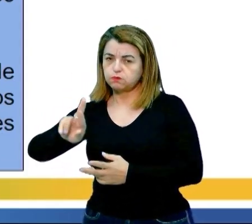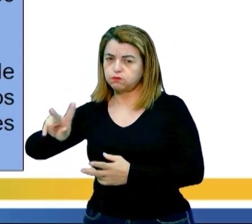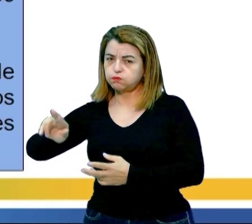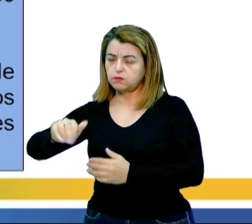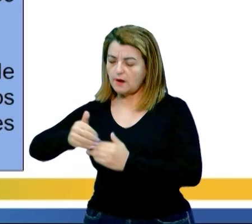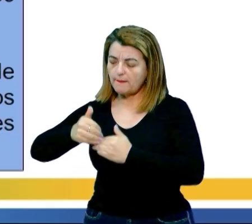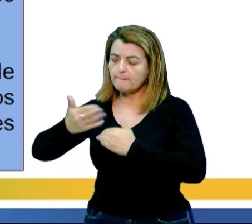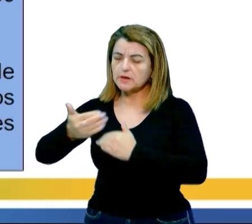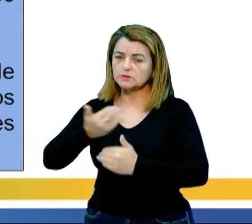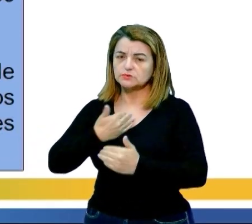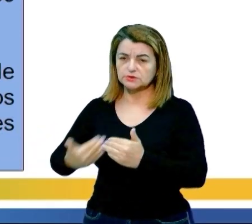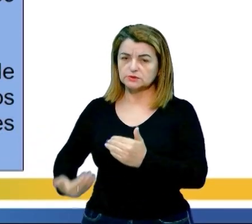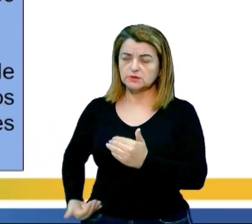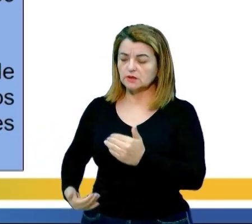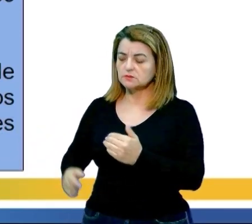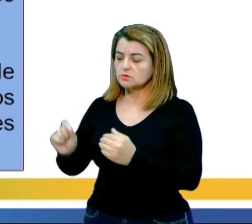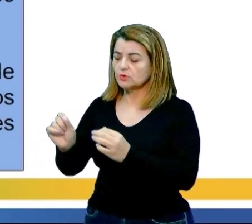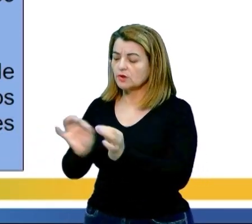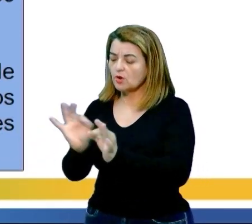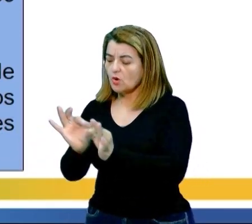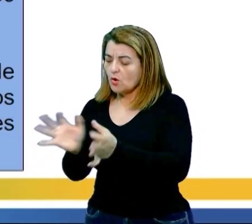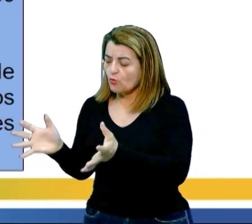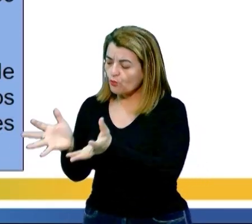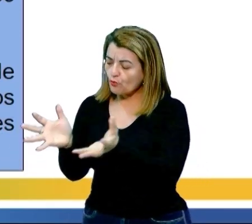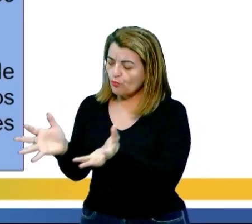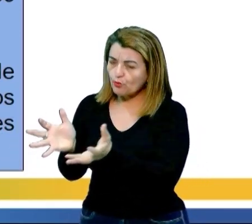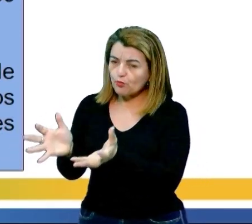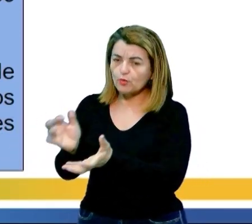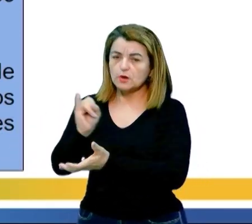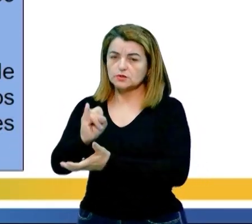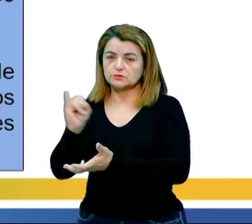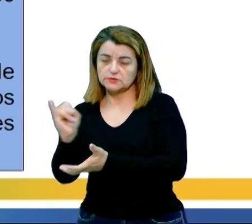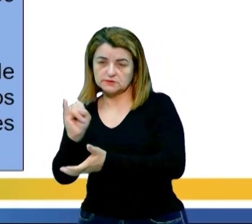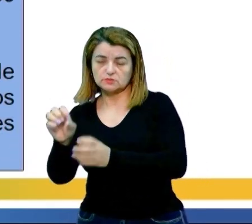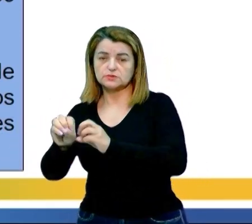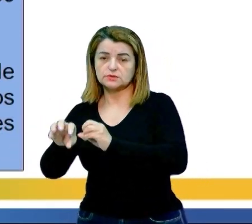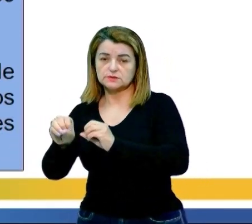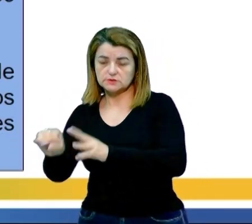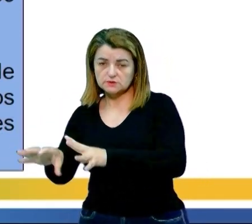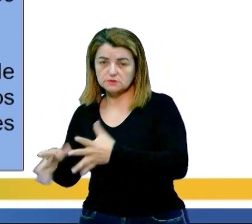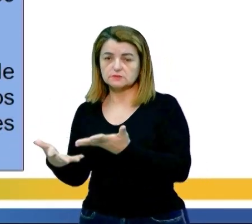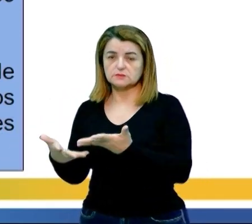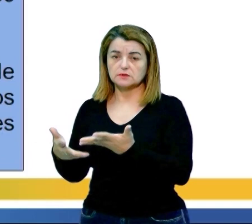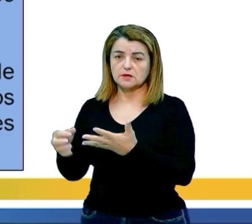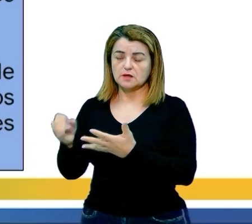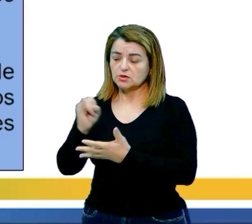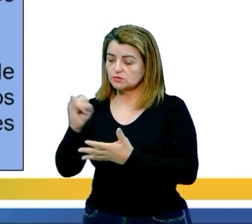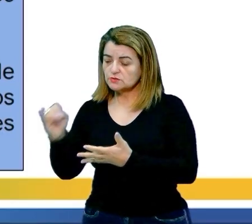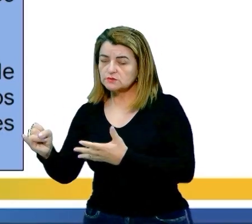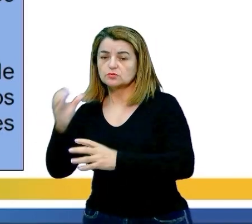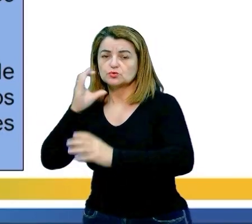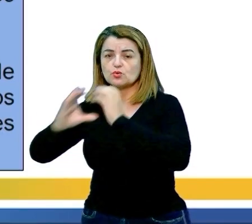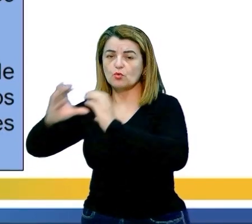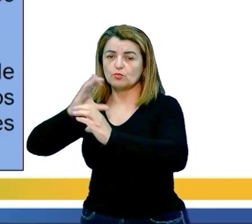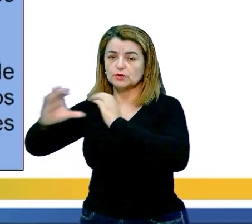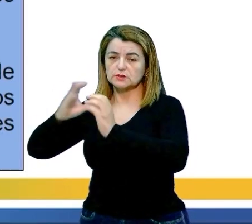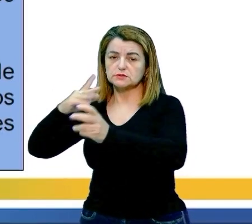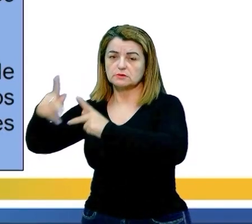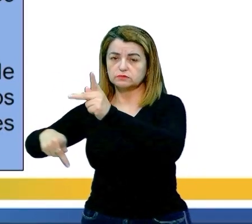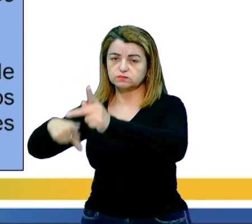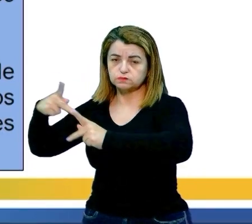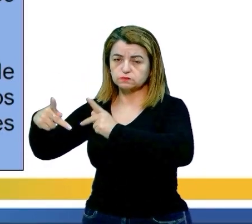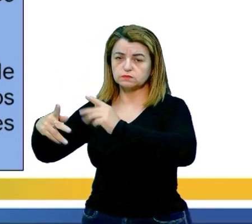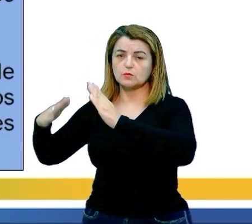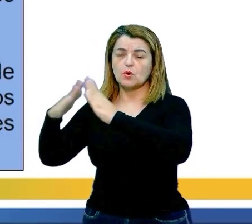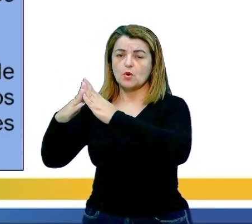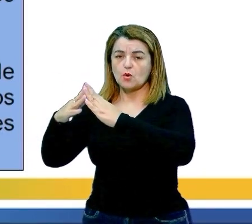são mobilizadas nessa direção. Instituições de ensino, meios de comunicação de massa,